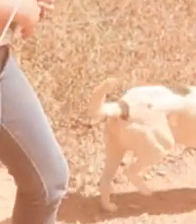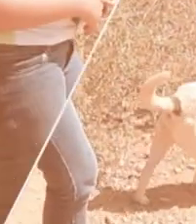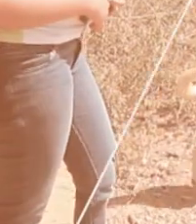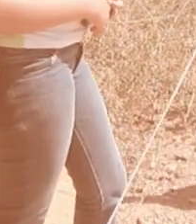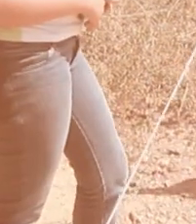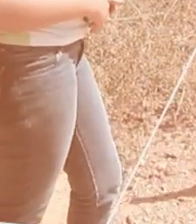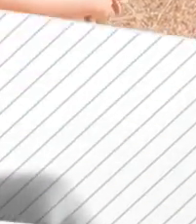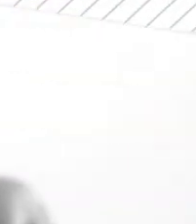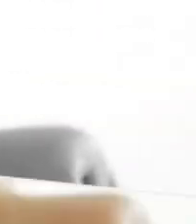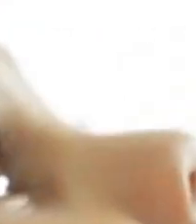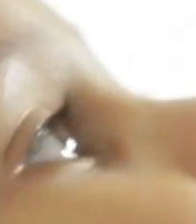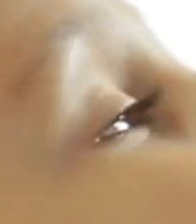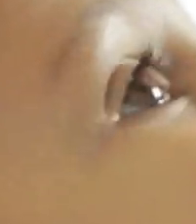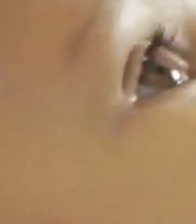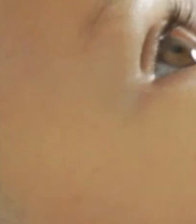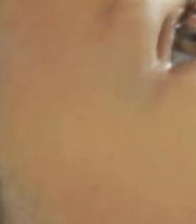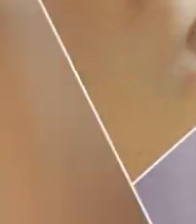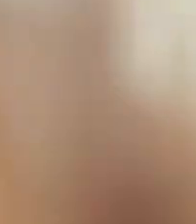Música